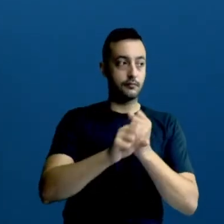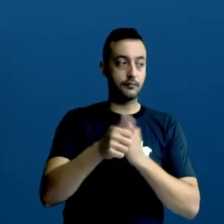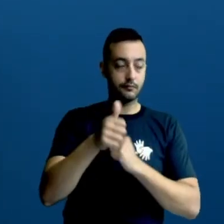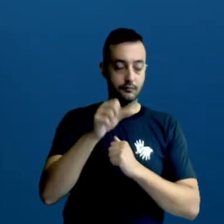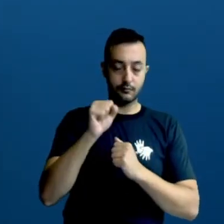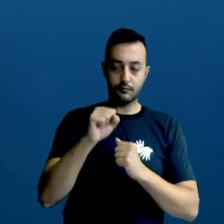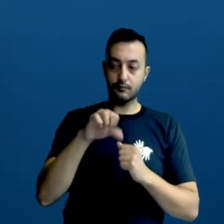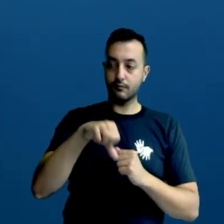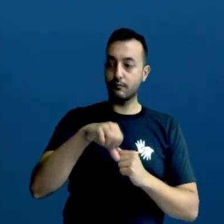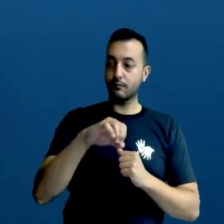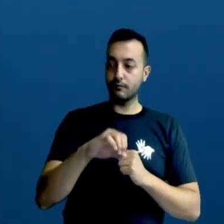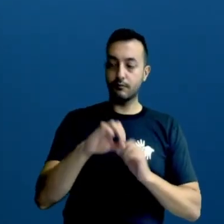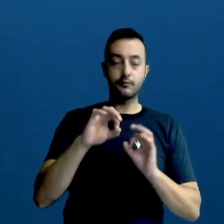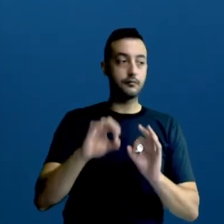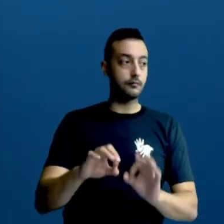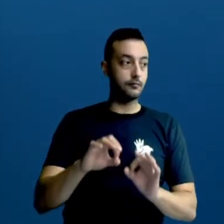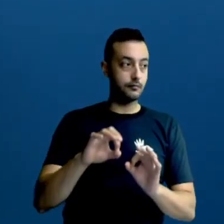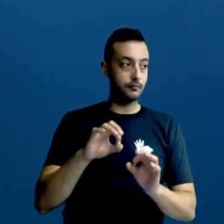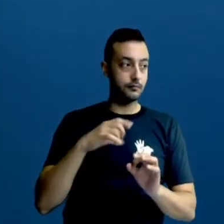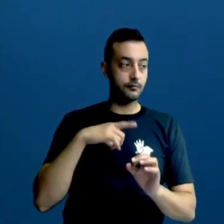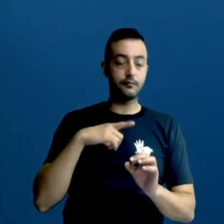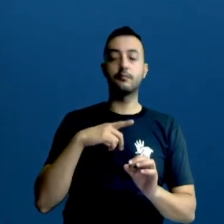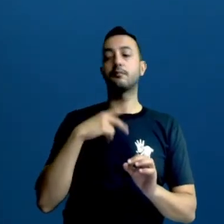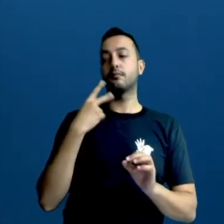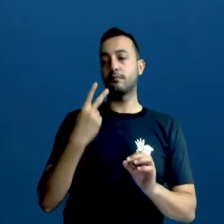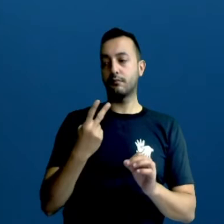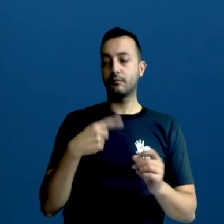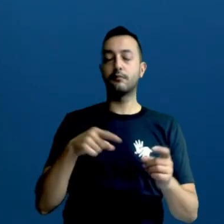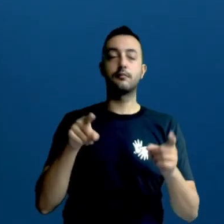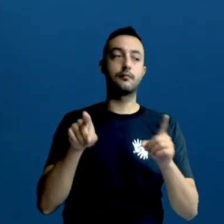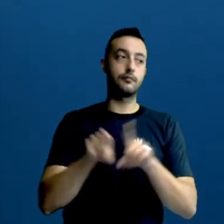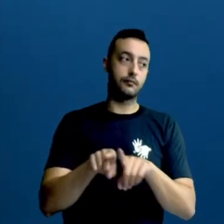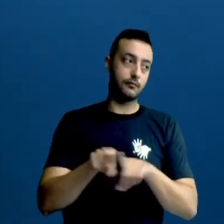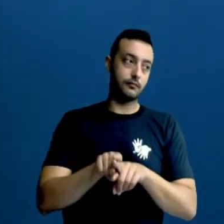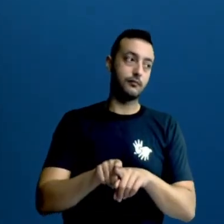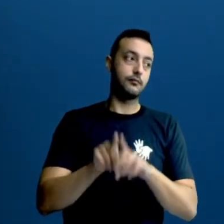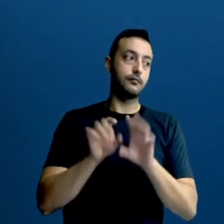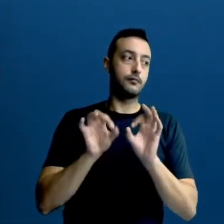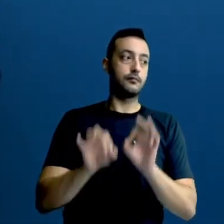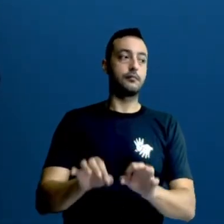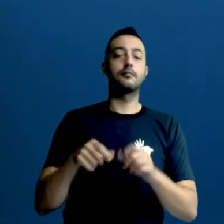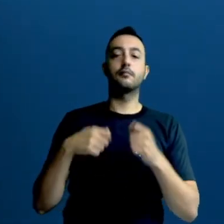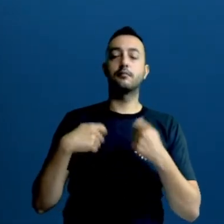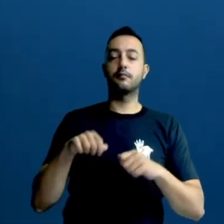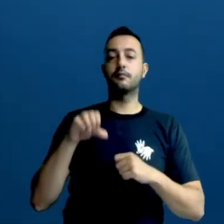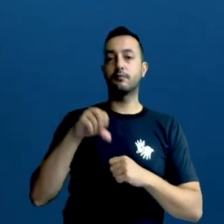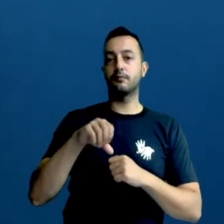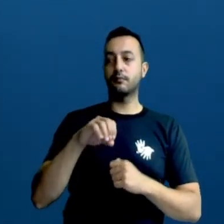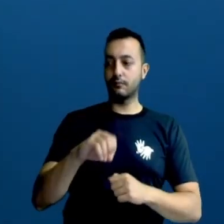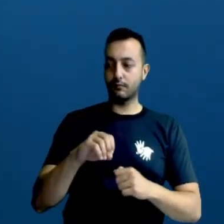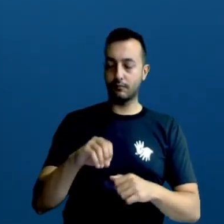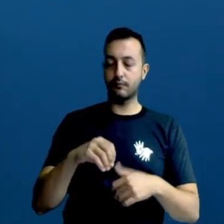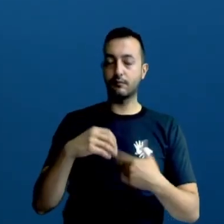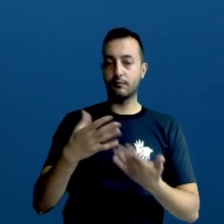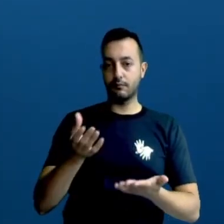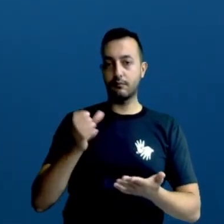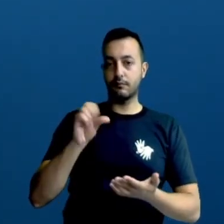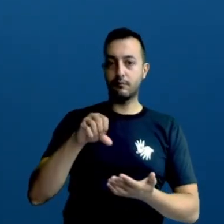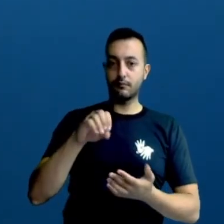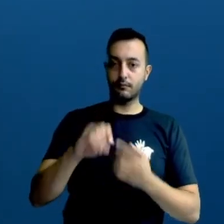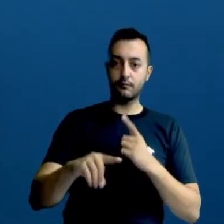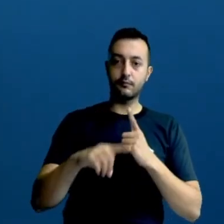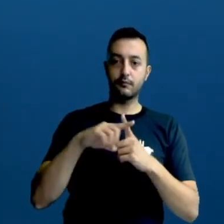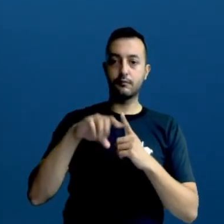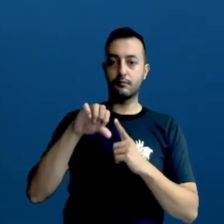tem 90 aqui, nesses outros 2, nós necessariamente temos que ter 90 graus. 90